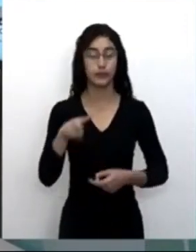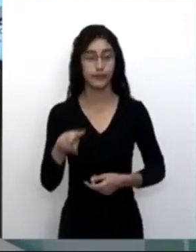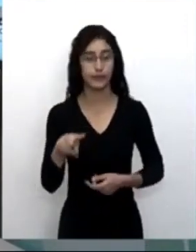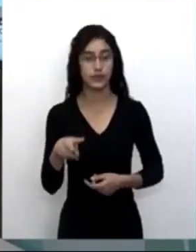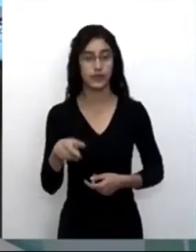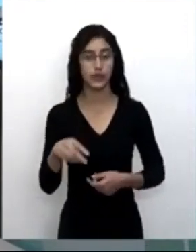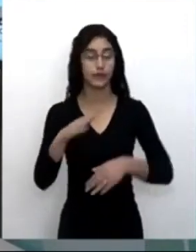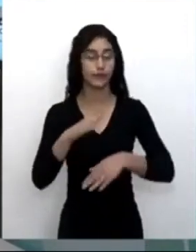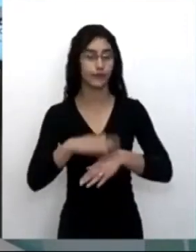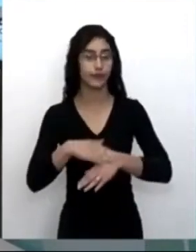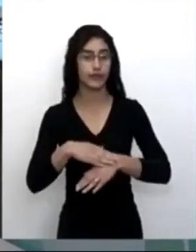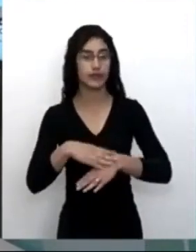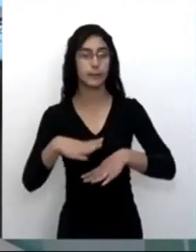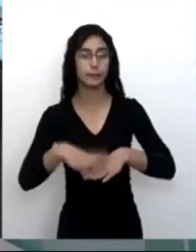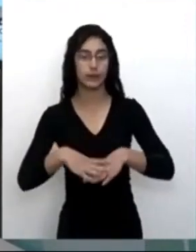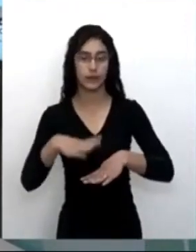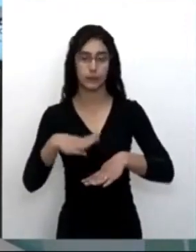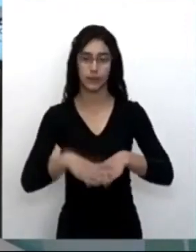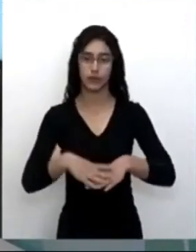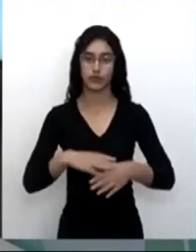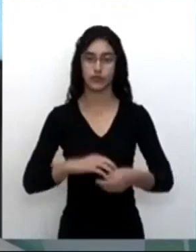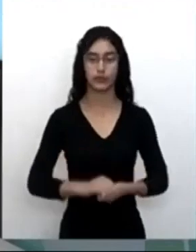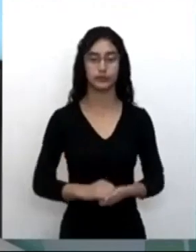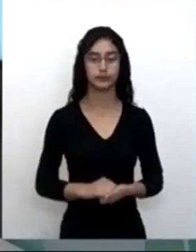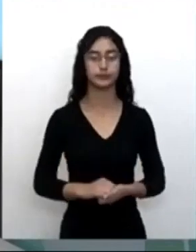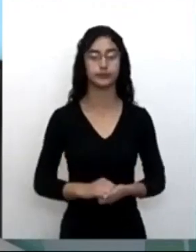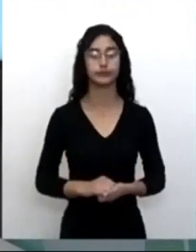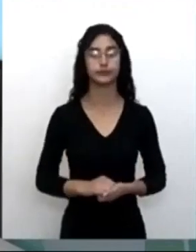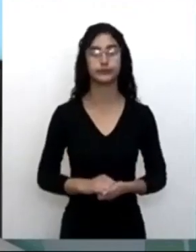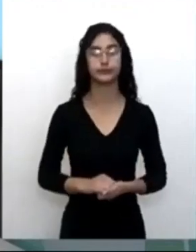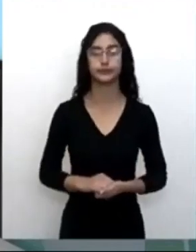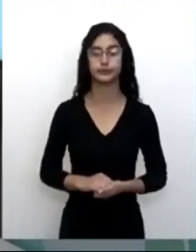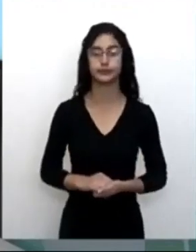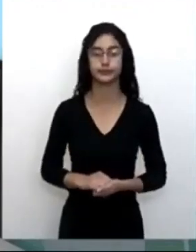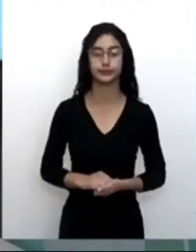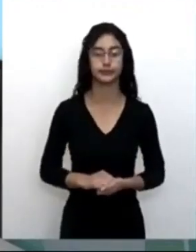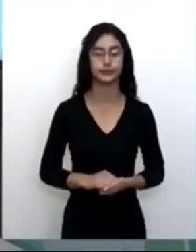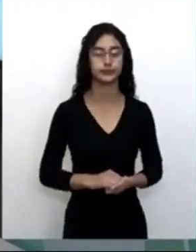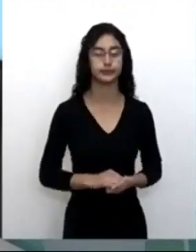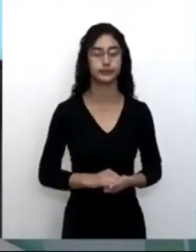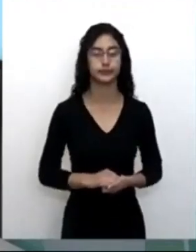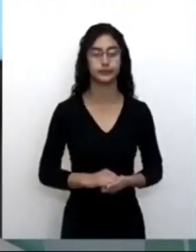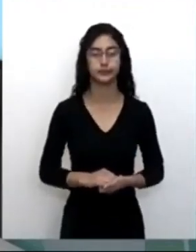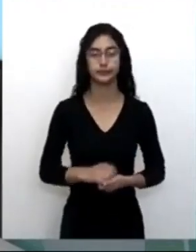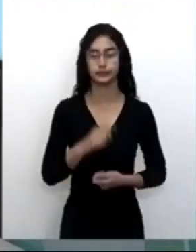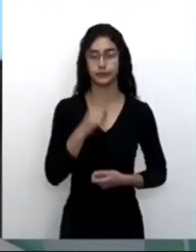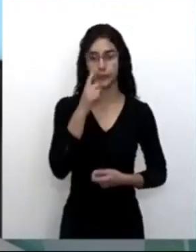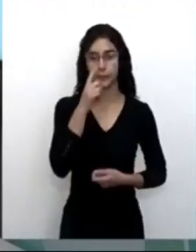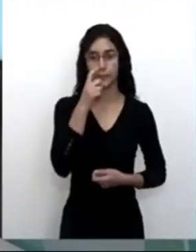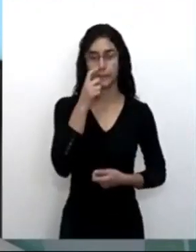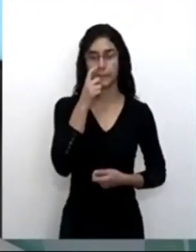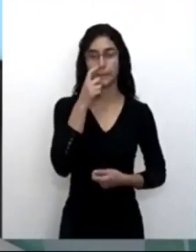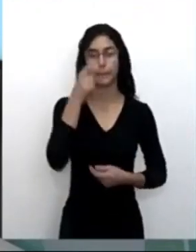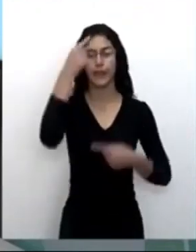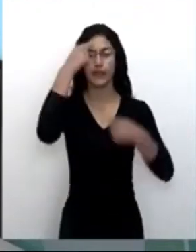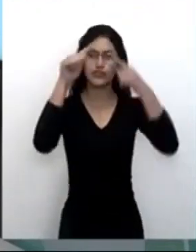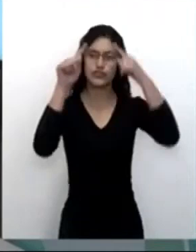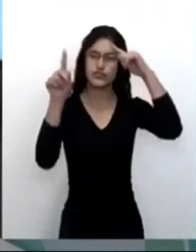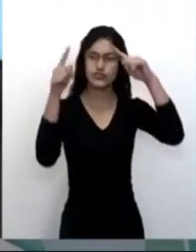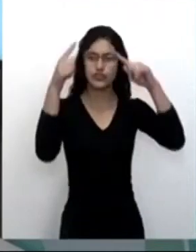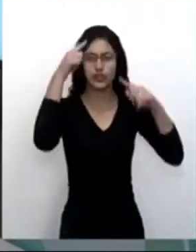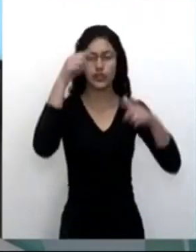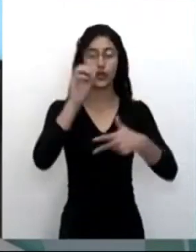suas Tecnologias e se dar bem aí no no ENEM Pode fechar aí olha lá então o que que a gente vai dar oferecer para vocês aqui algumas dicas